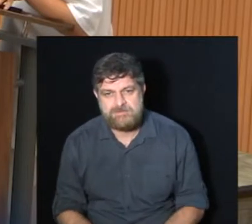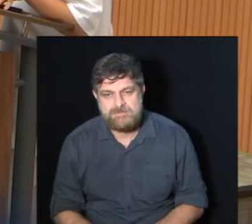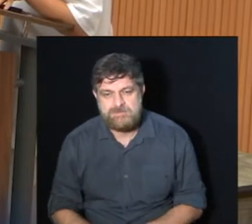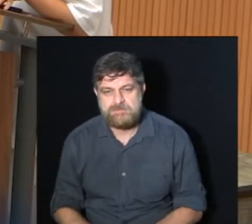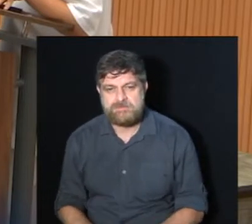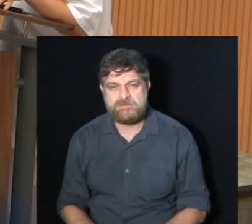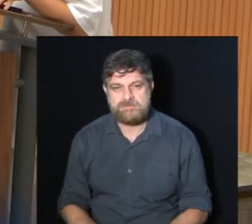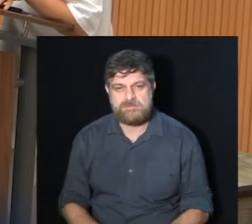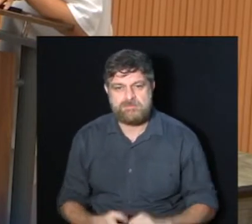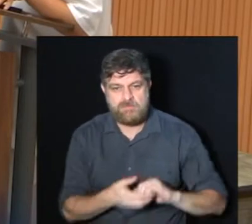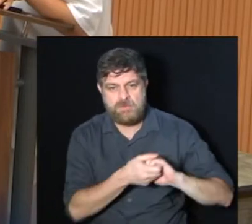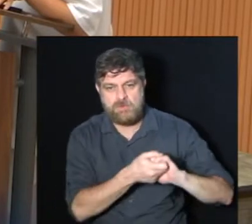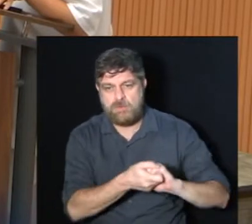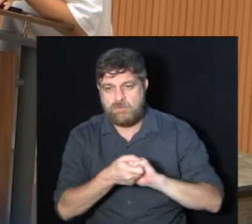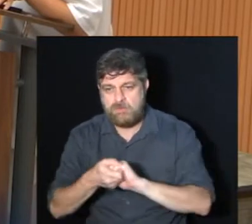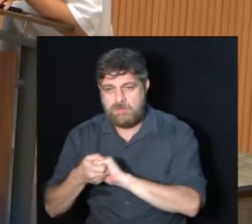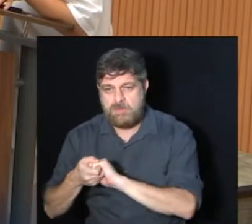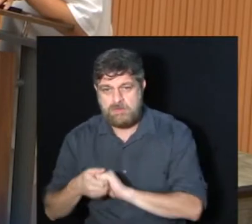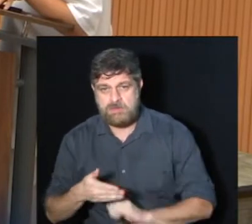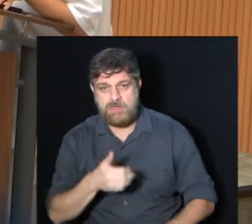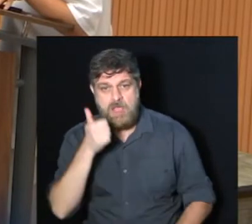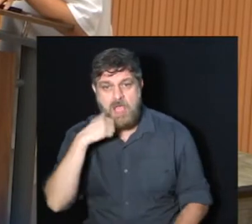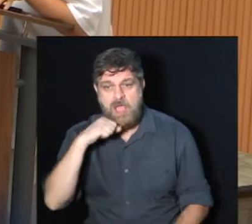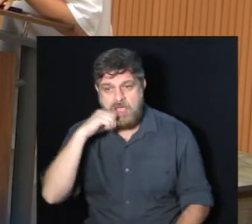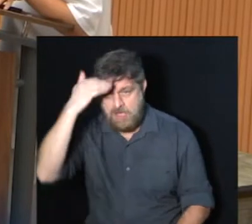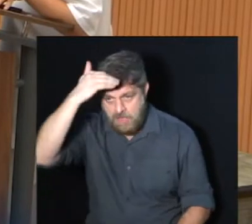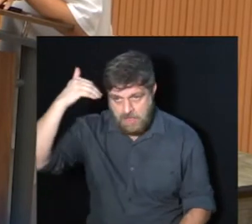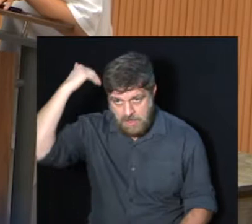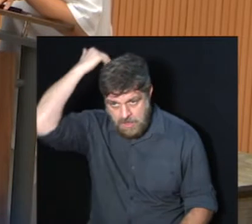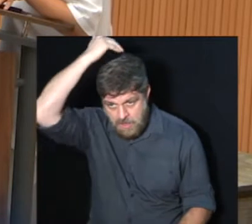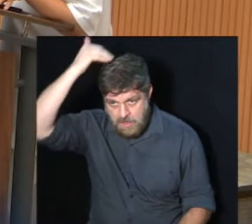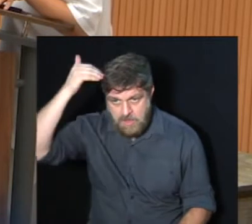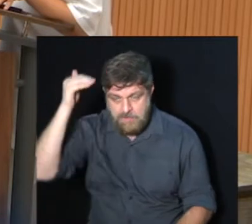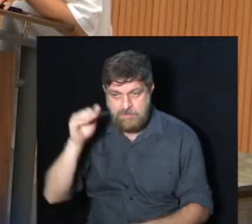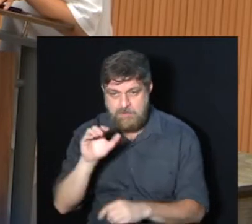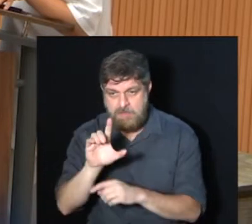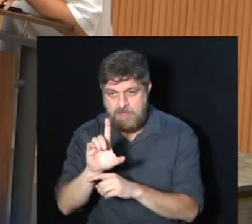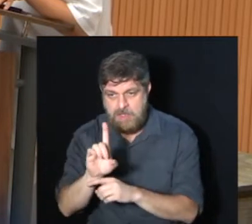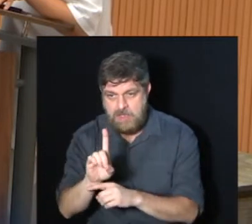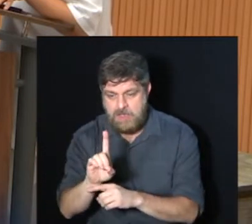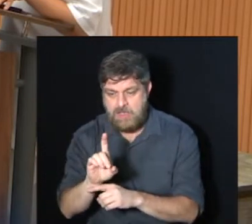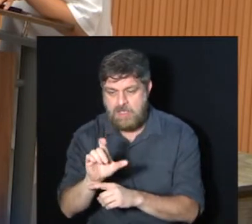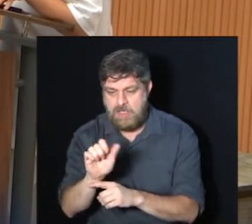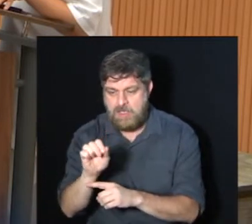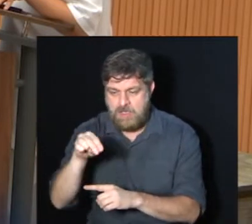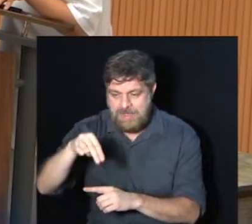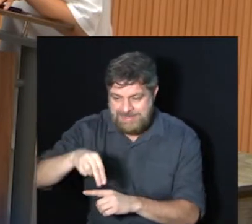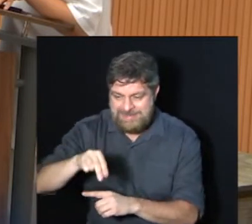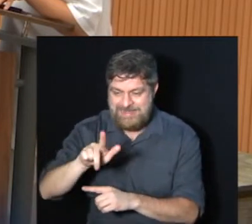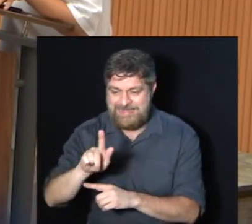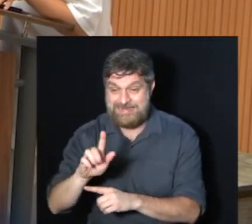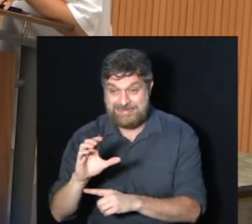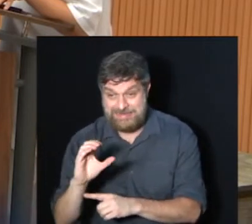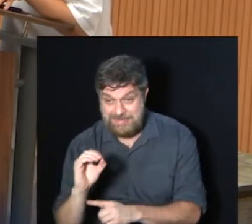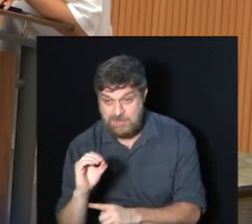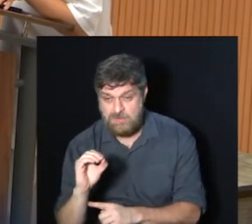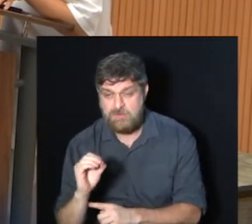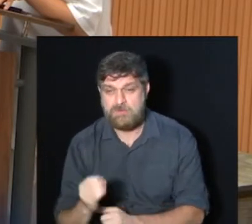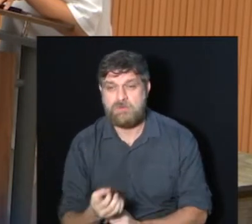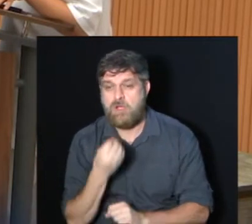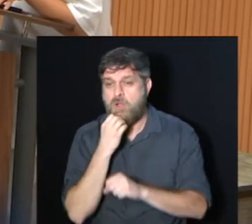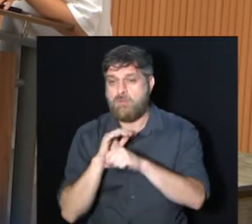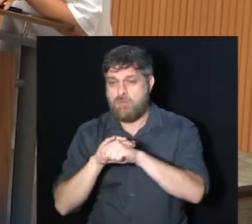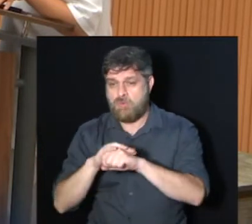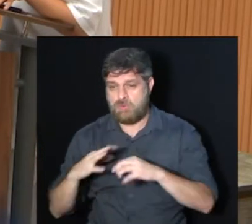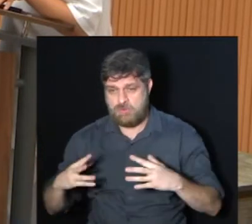cumprimentar a mesa na pessoa da Mãe Dango e dizer a todas e todos boa noite